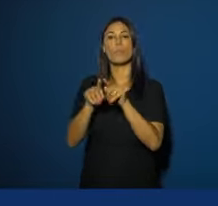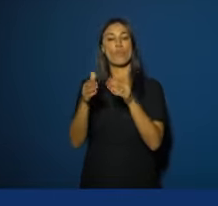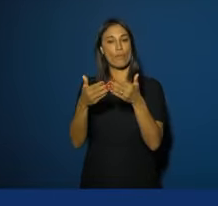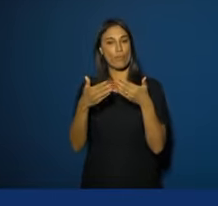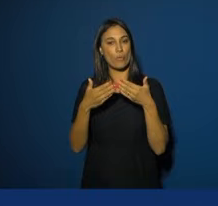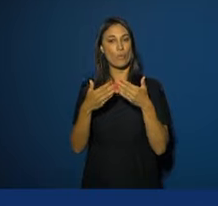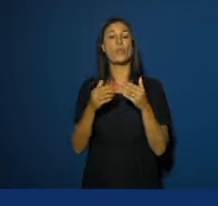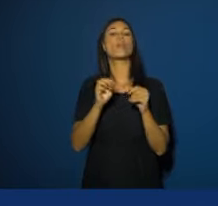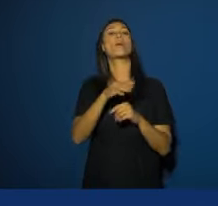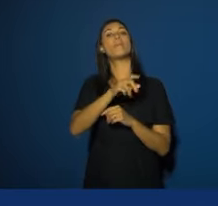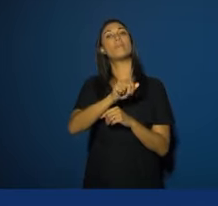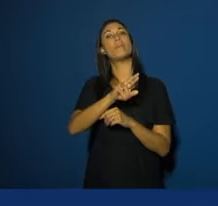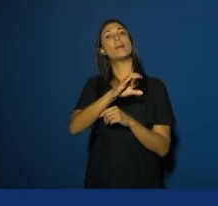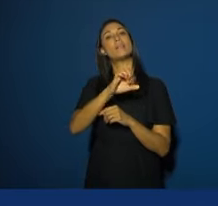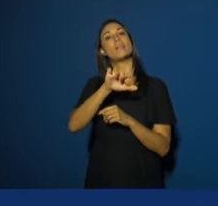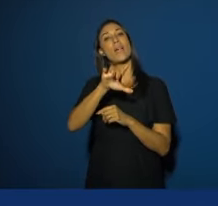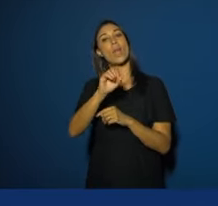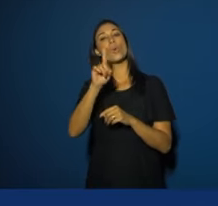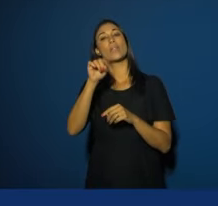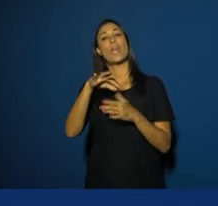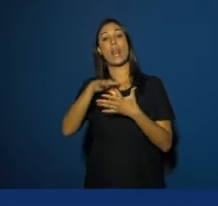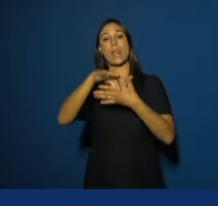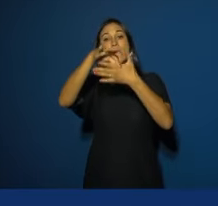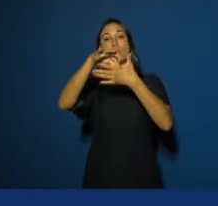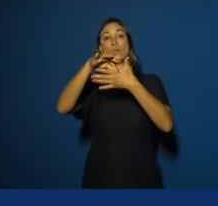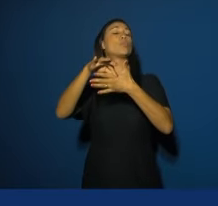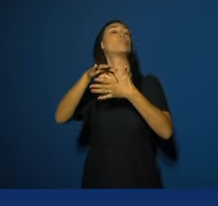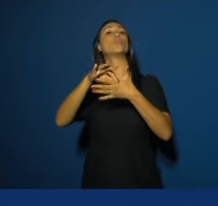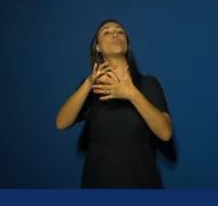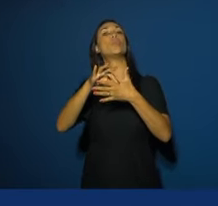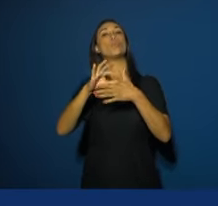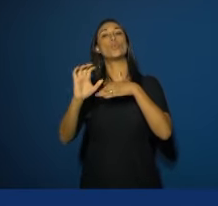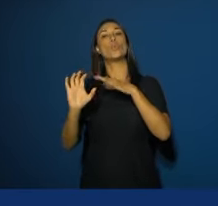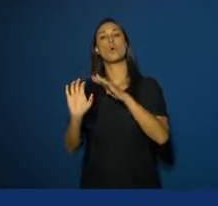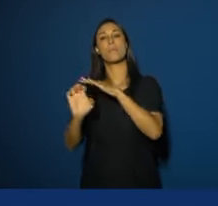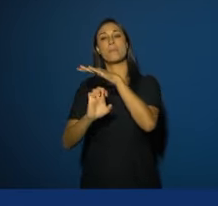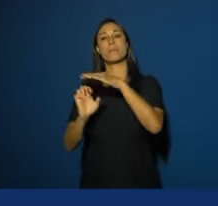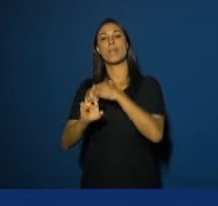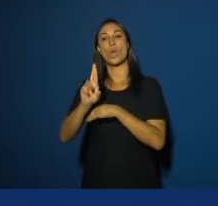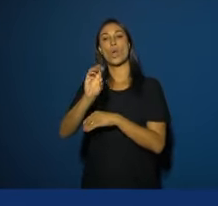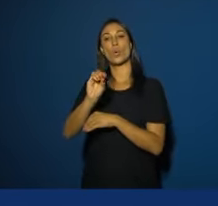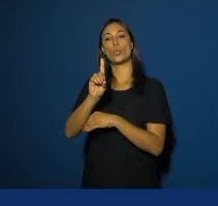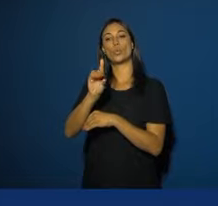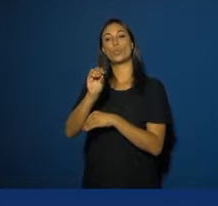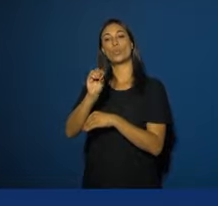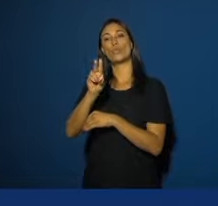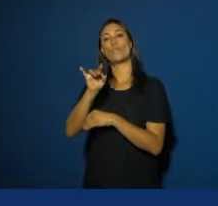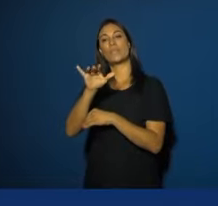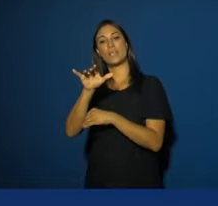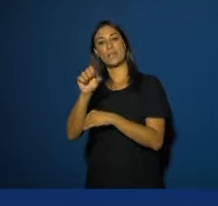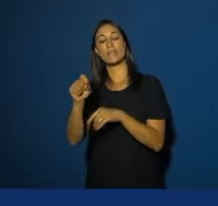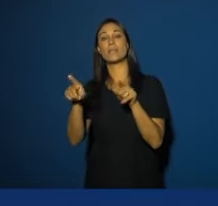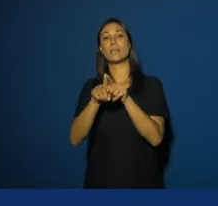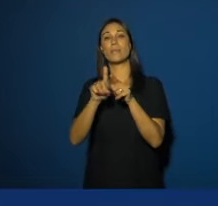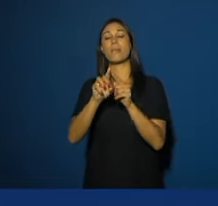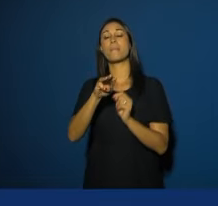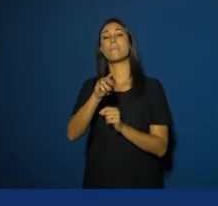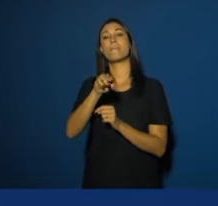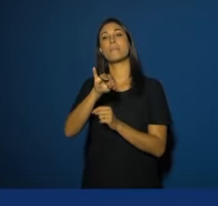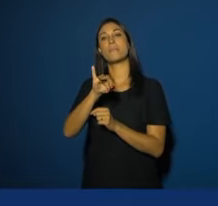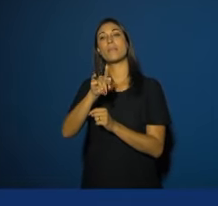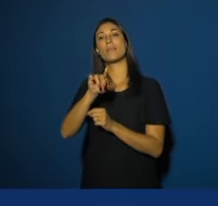palco Maro guid do grupo e rodovias gostaria de chamar também Miguel